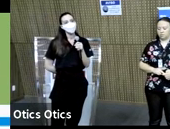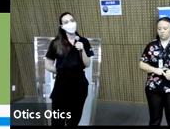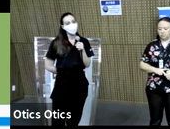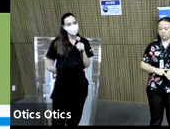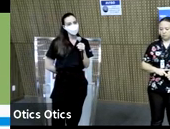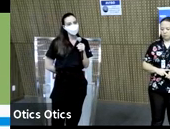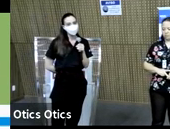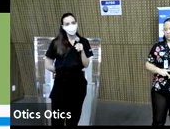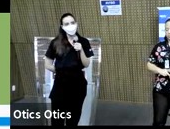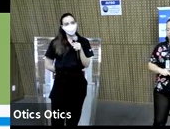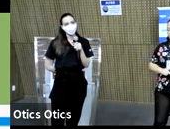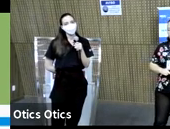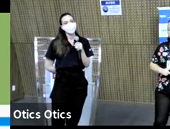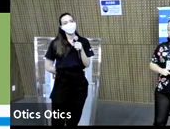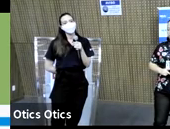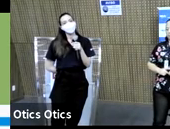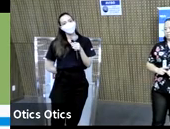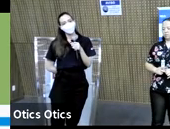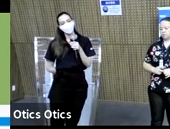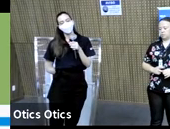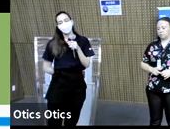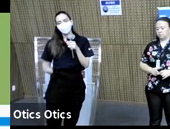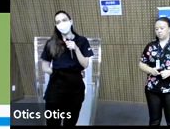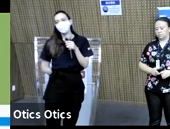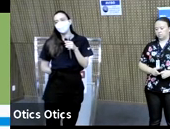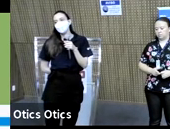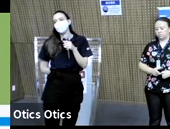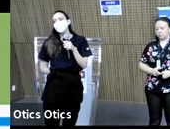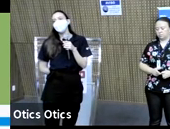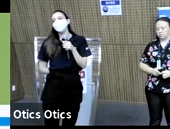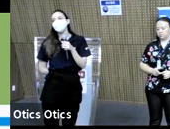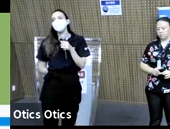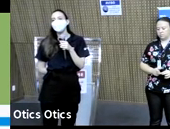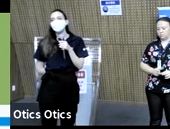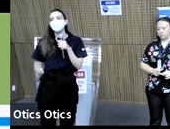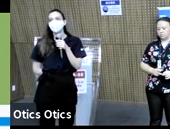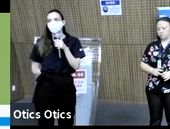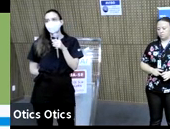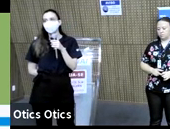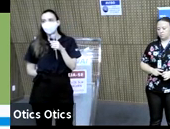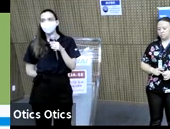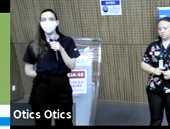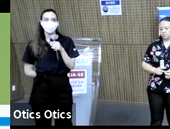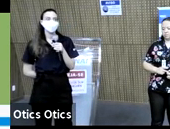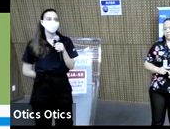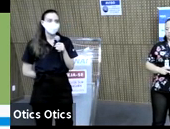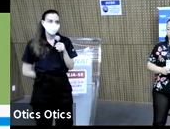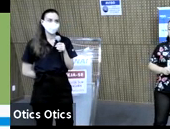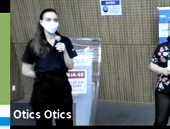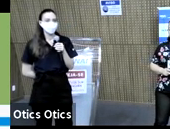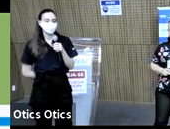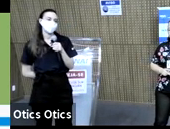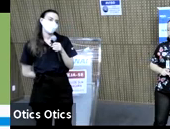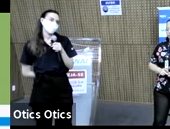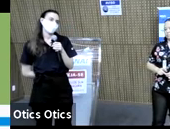vez por semana. Então, nós temos, em média, uma coleta de mais ou menos 30, 40 preventivos